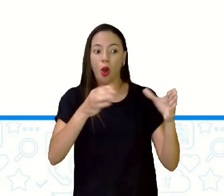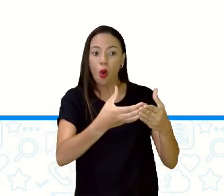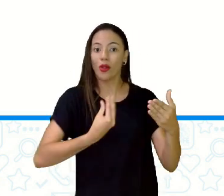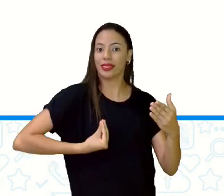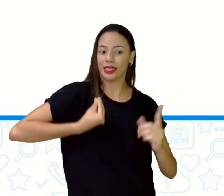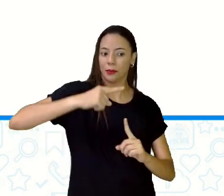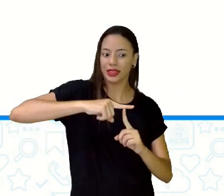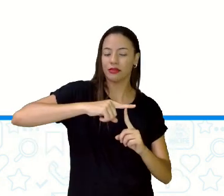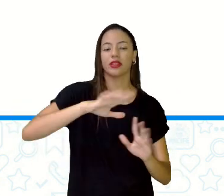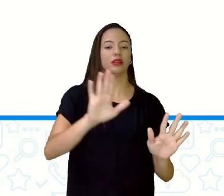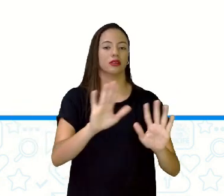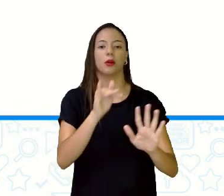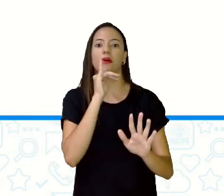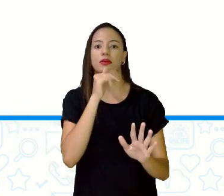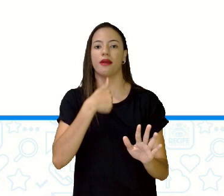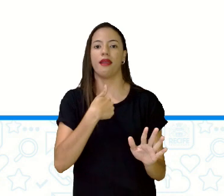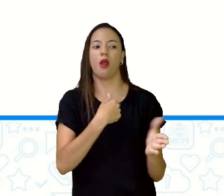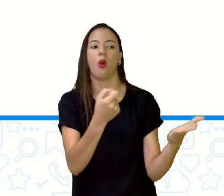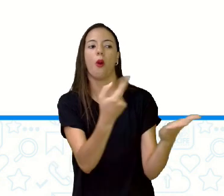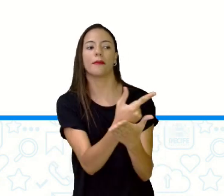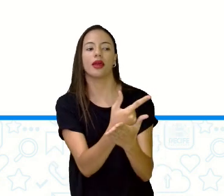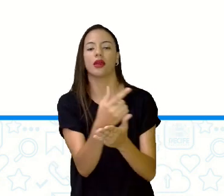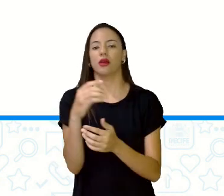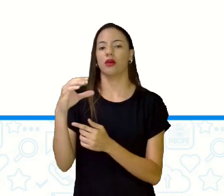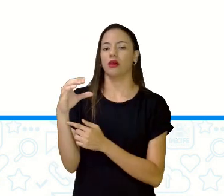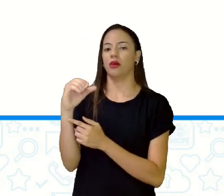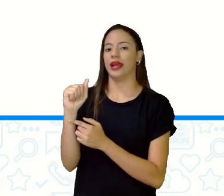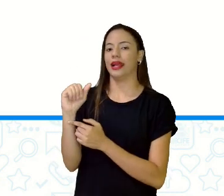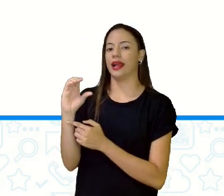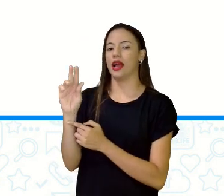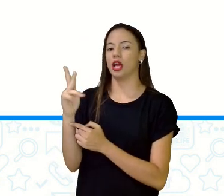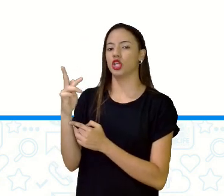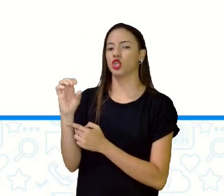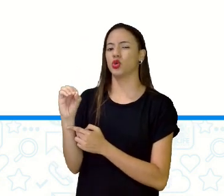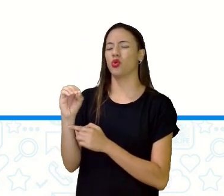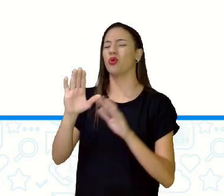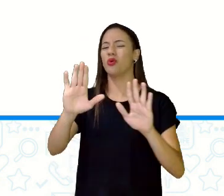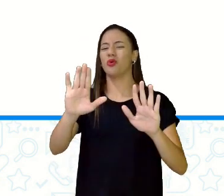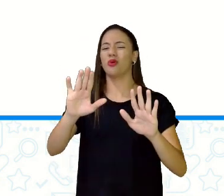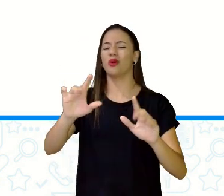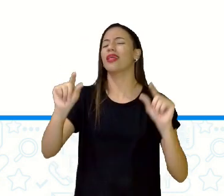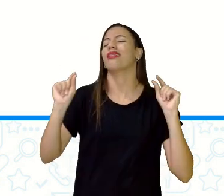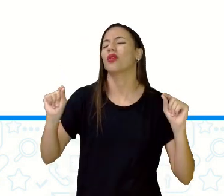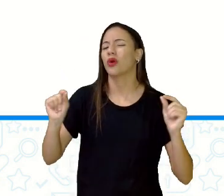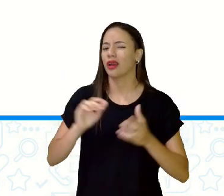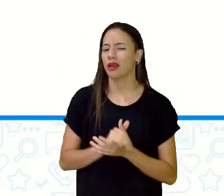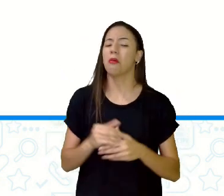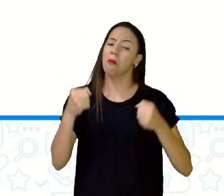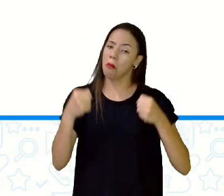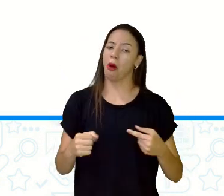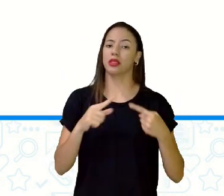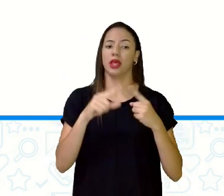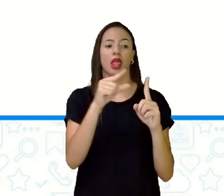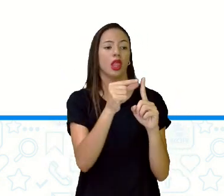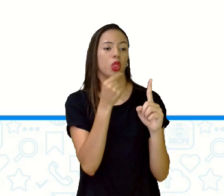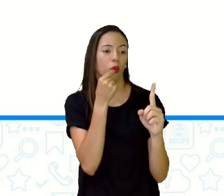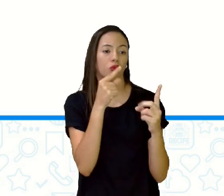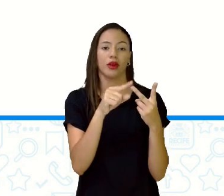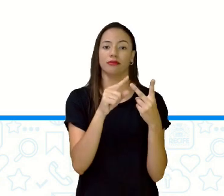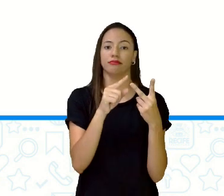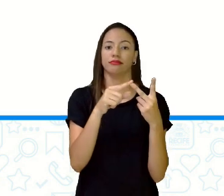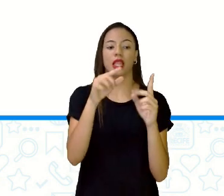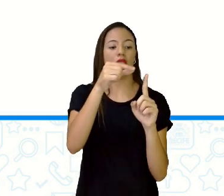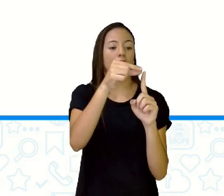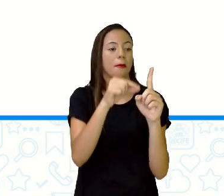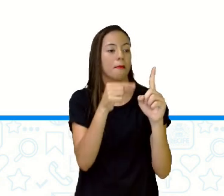eu comprei um cacho. Cacho de quê, professora Casey? Pode ser cacho de uvas, pode ser cacho de